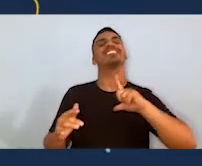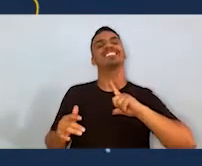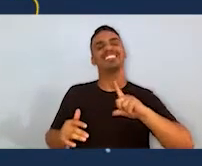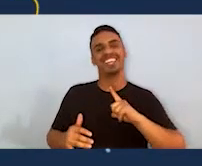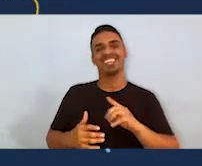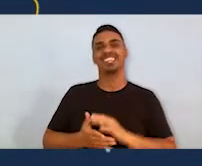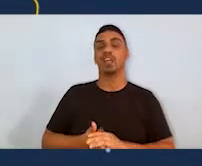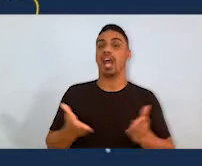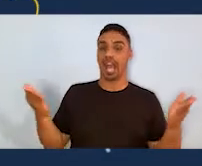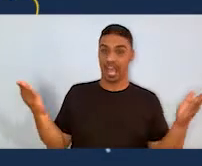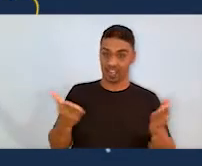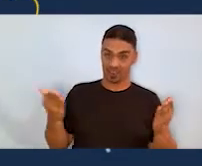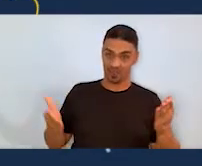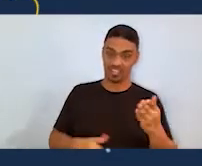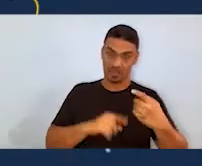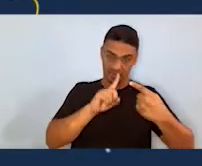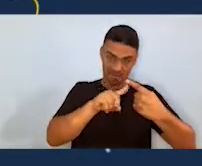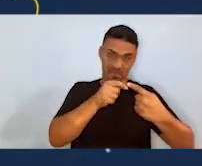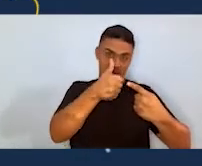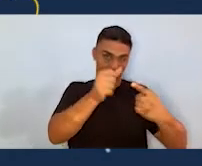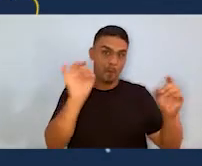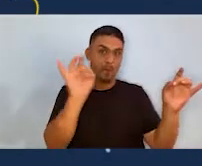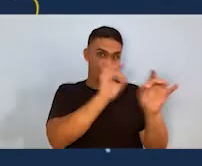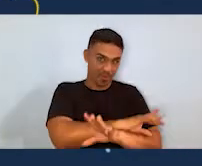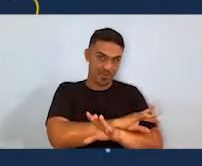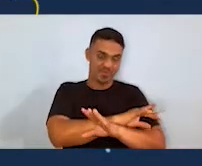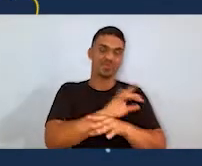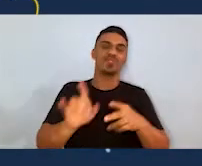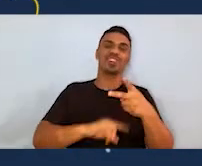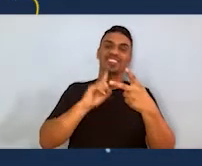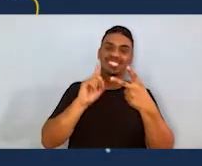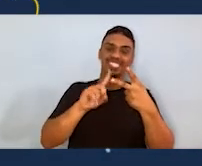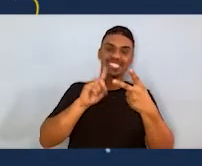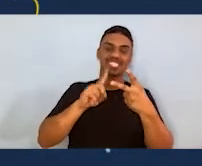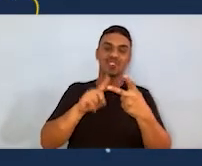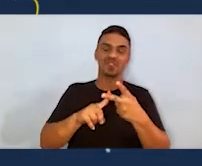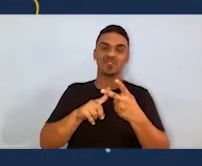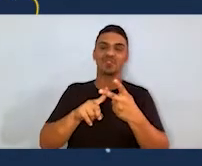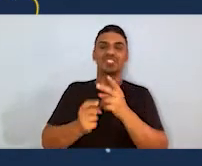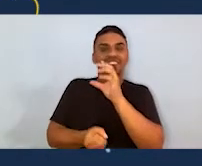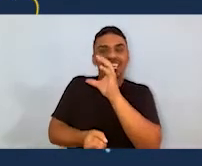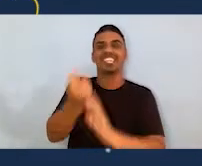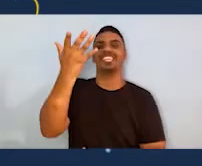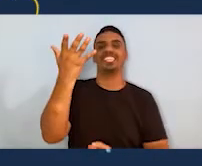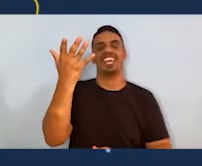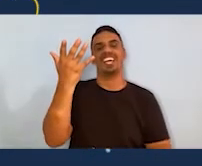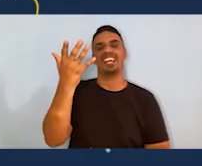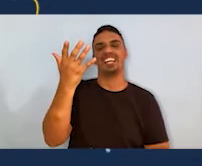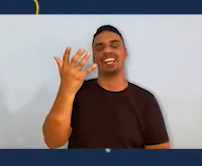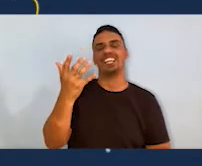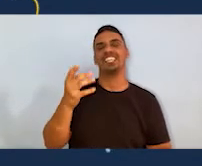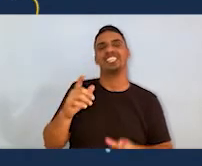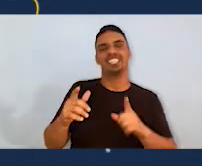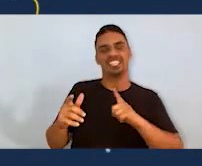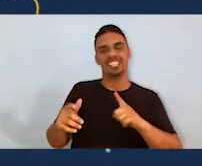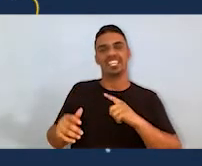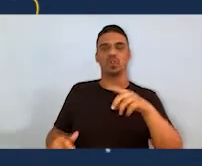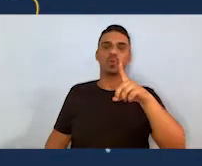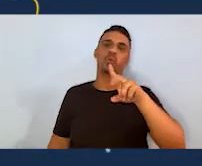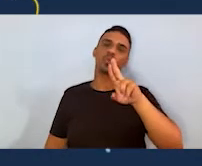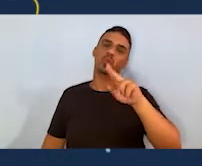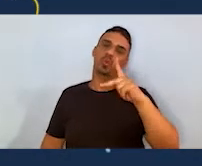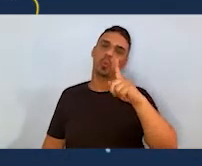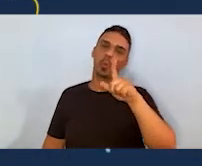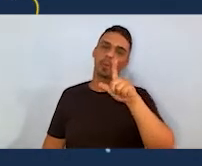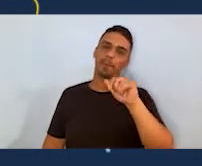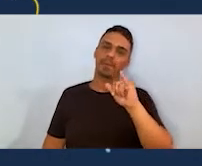o segundo quadro. Opa, só que eu fiz bobagem. Deixa eu deletar aqui, porque tem esse comando aqui, que é Duplicate